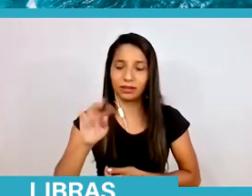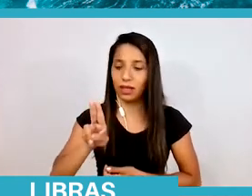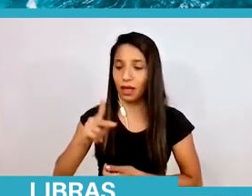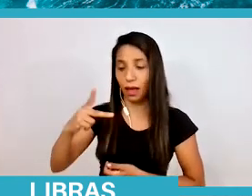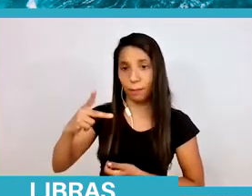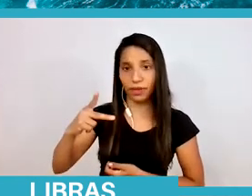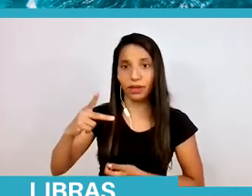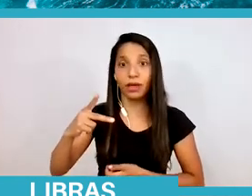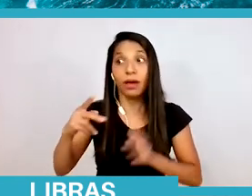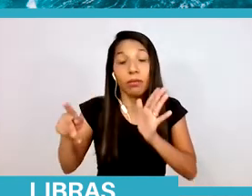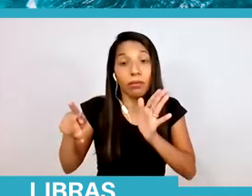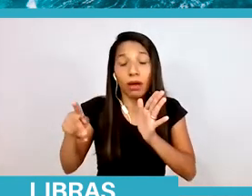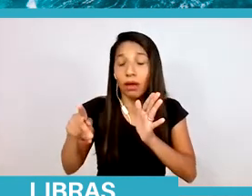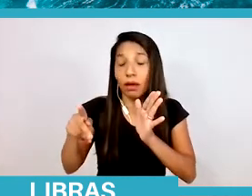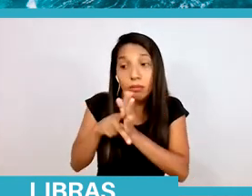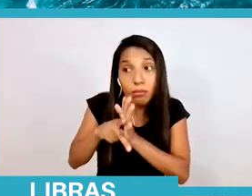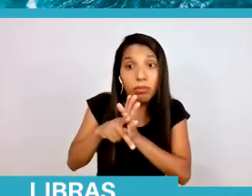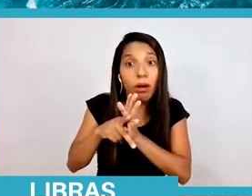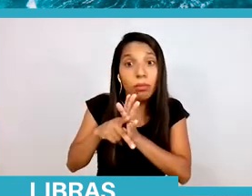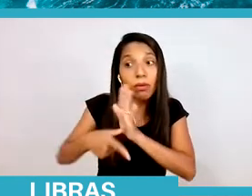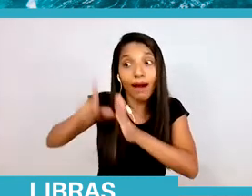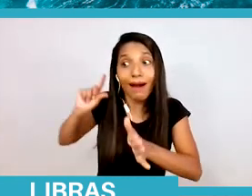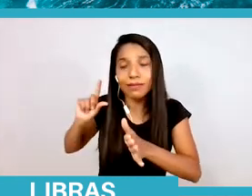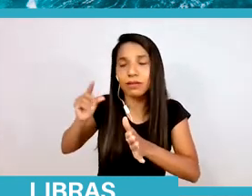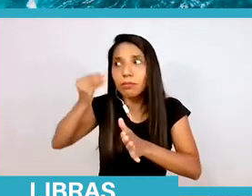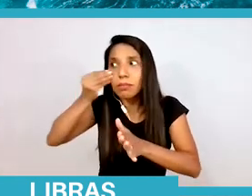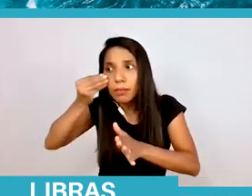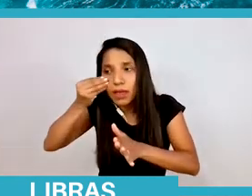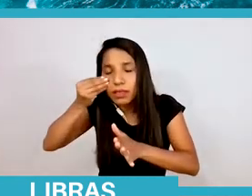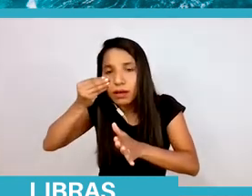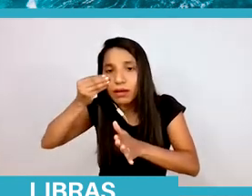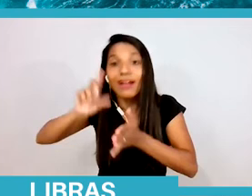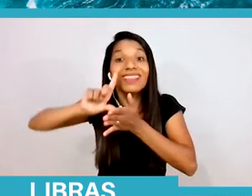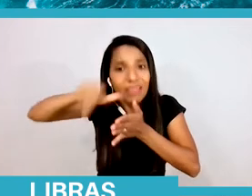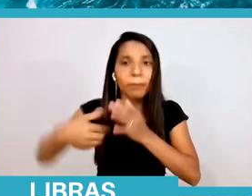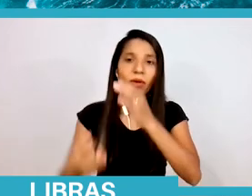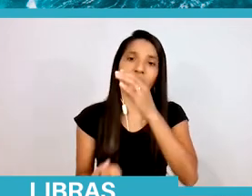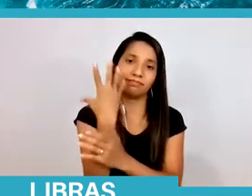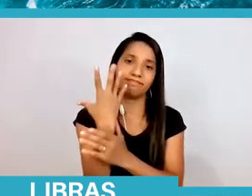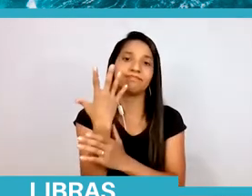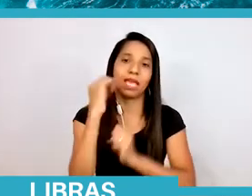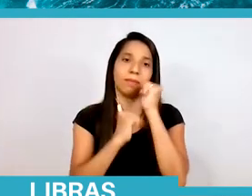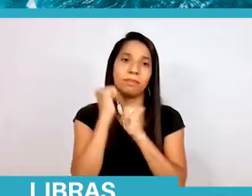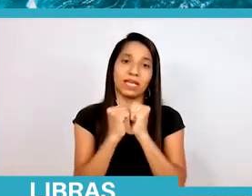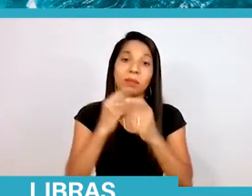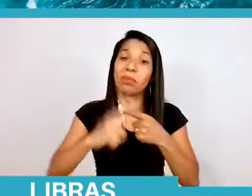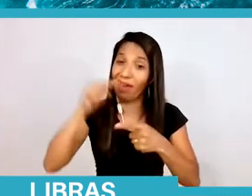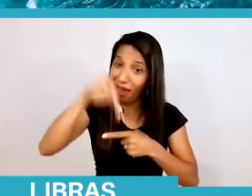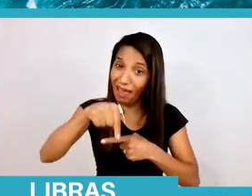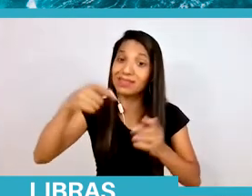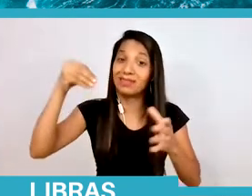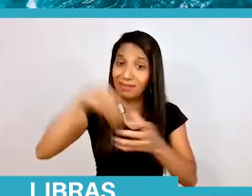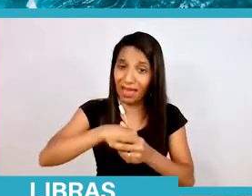você testar produtos antes mesmo de você precisar de encarar toda essa burocracia que é